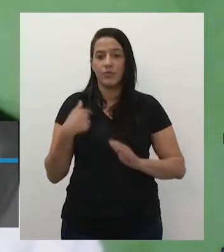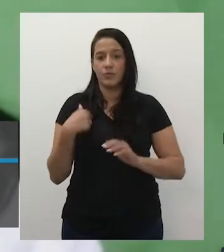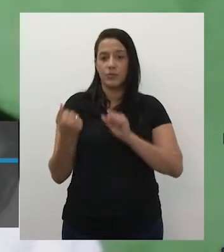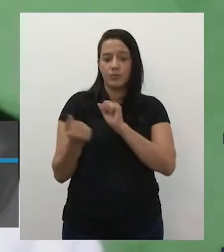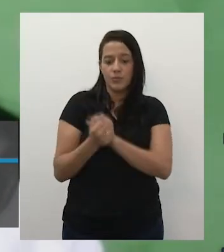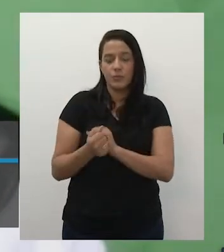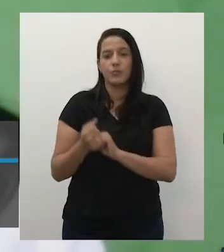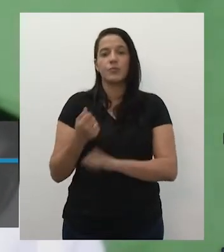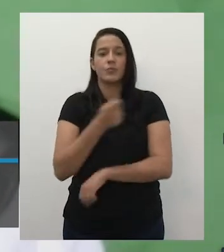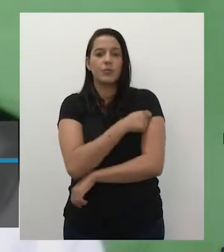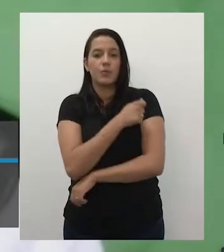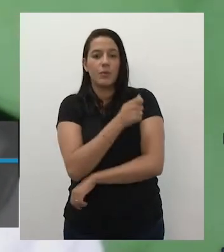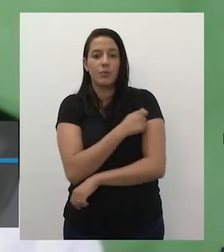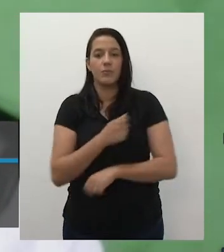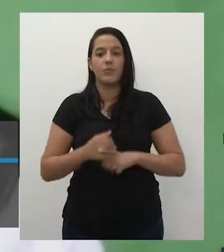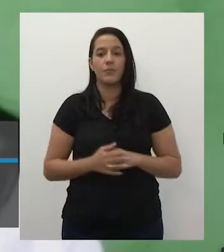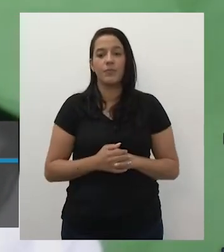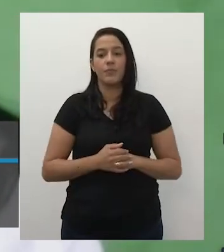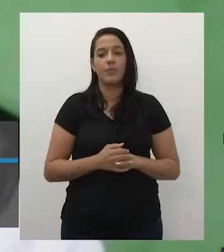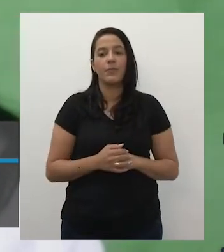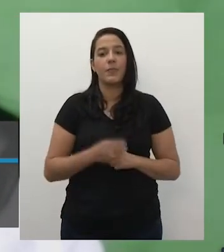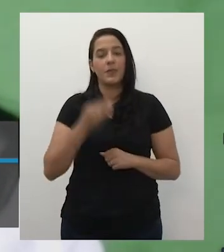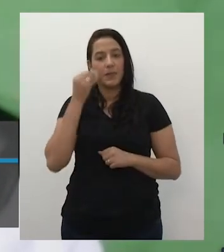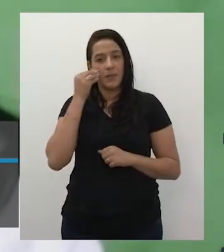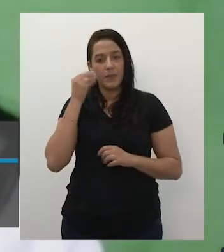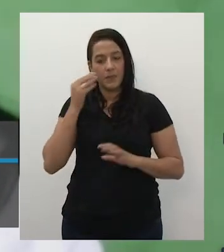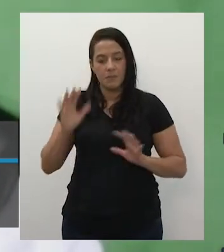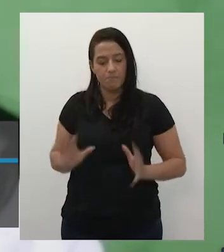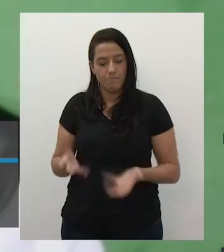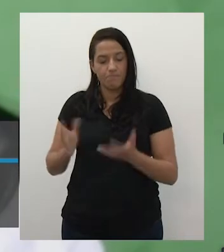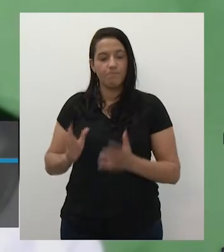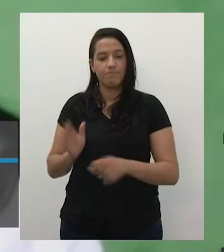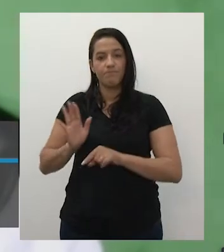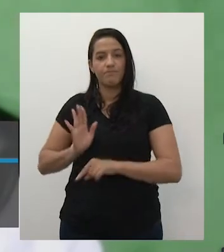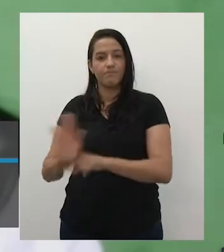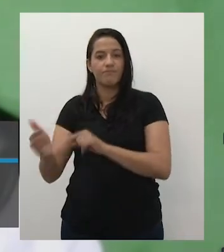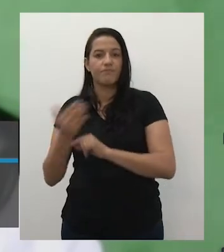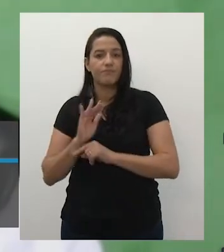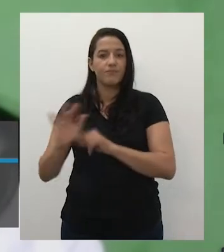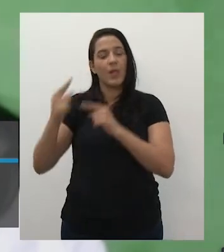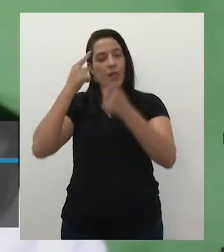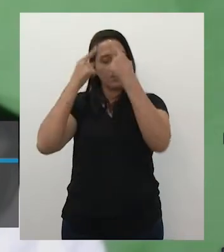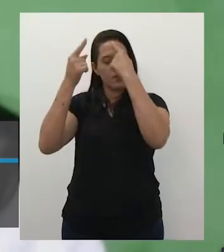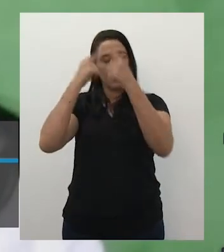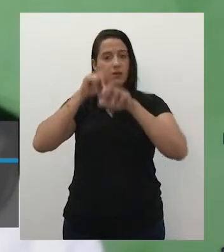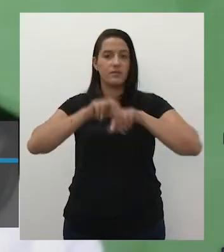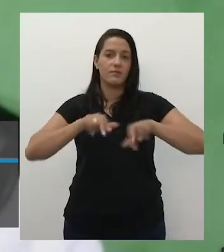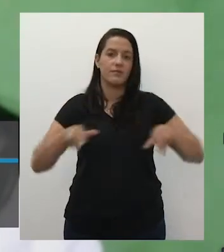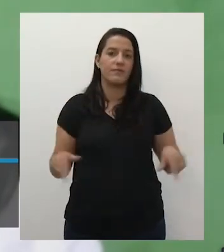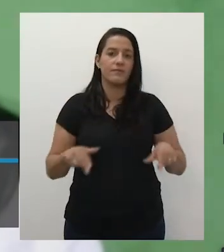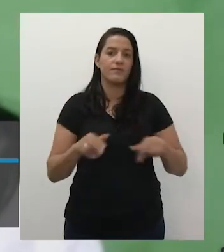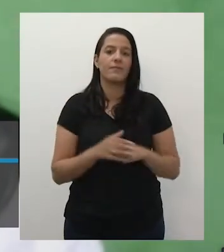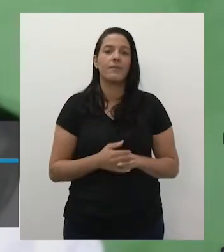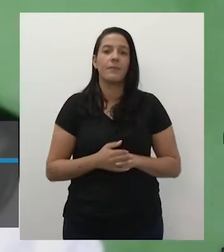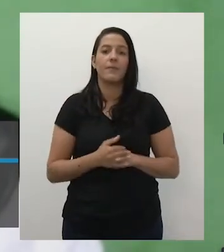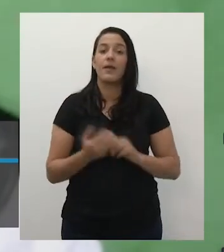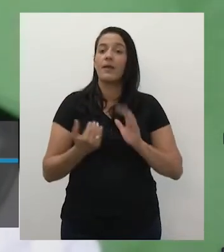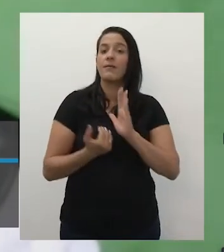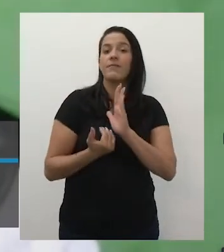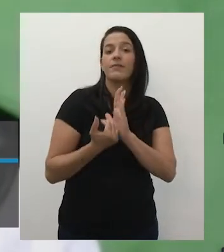da educação. Eu acredito que ela viu esse dom em mim, pois eu tenho uma paixão imensa pelo que faço.